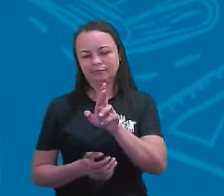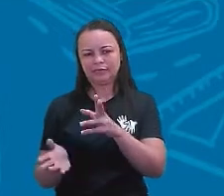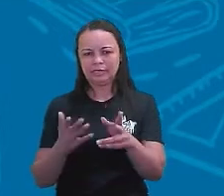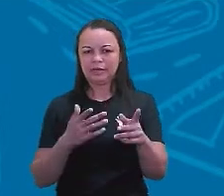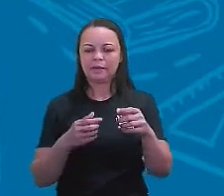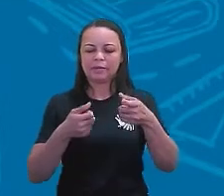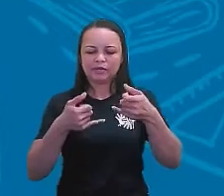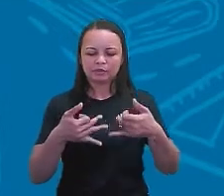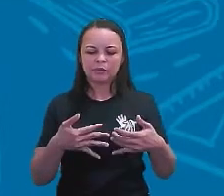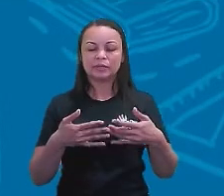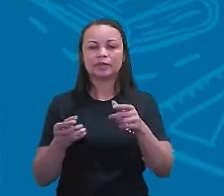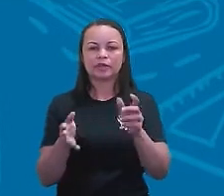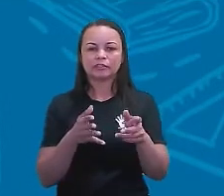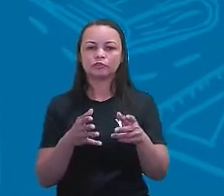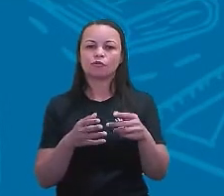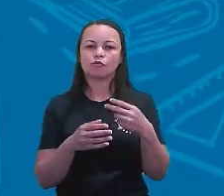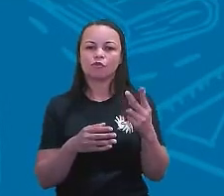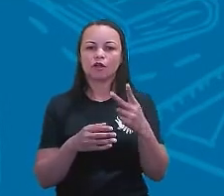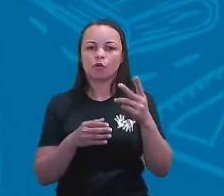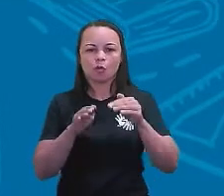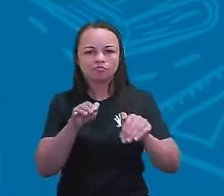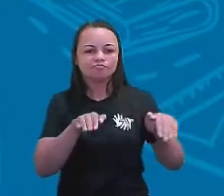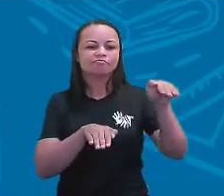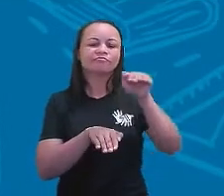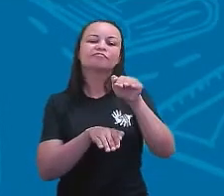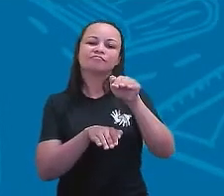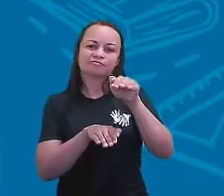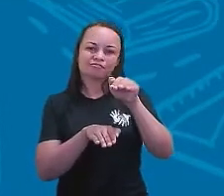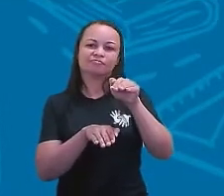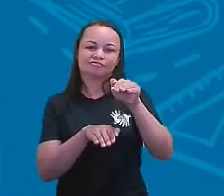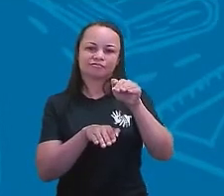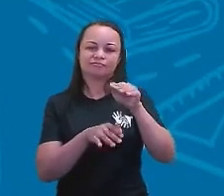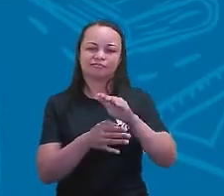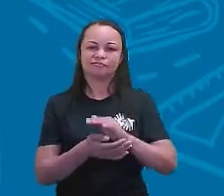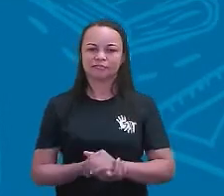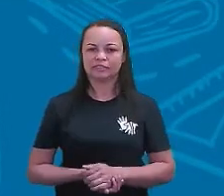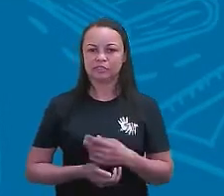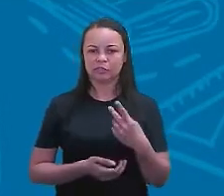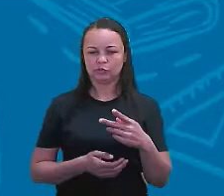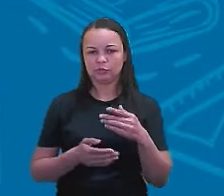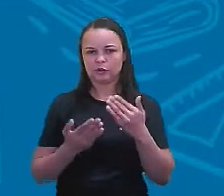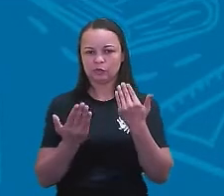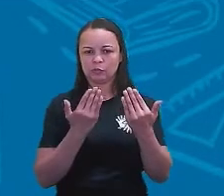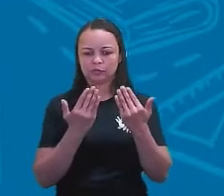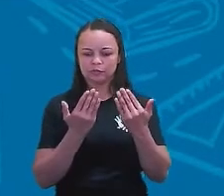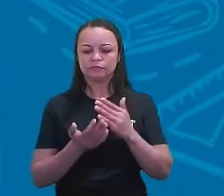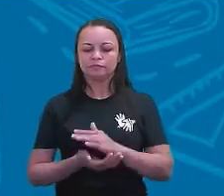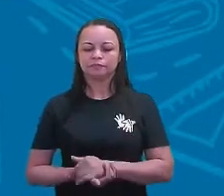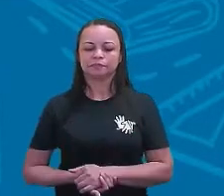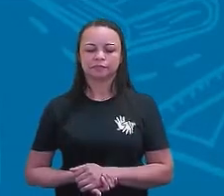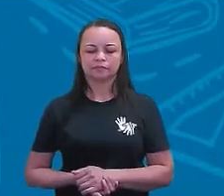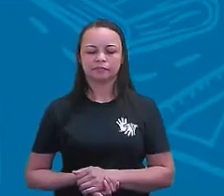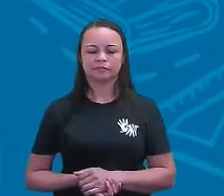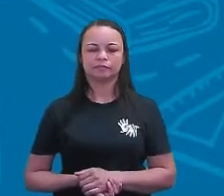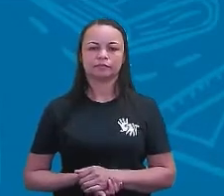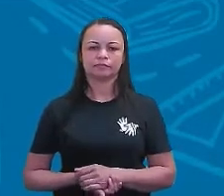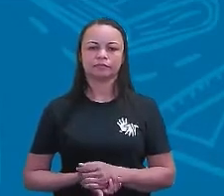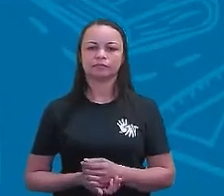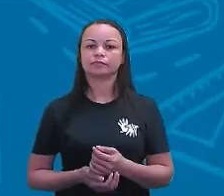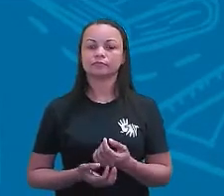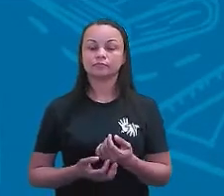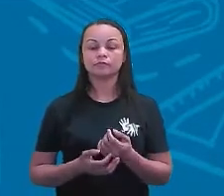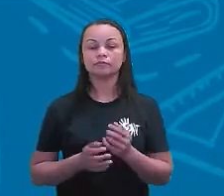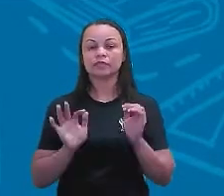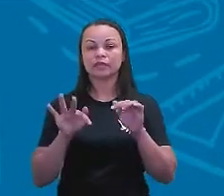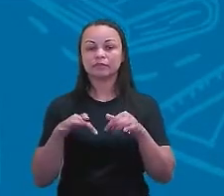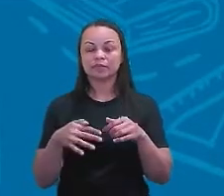está com um valor acrescido, ou seja, que está no grau comparativo de superioridade. Bom, terminados em E. E aí a